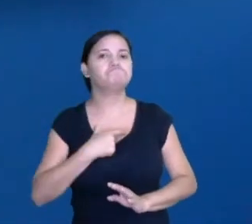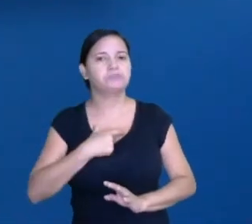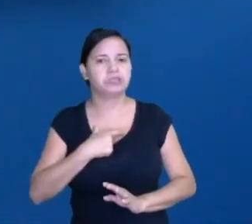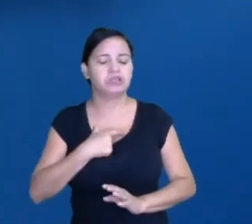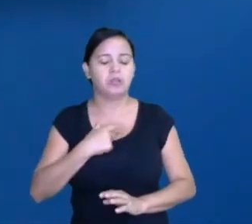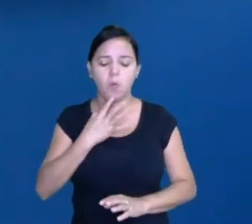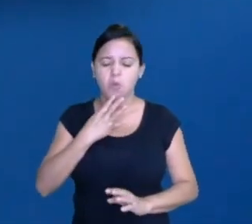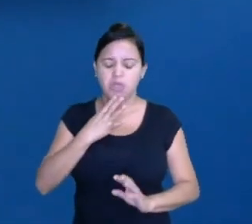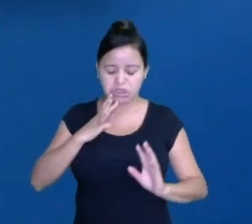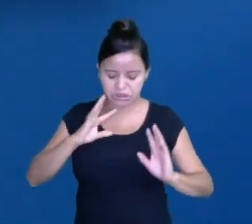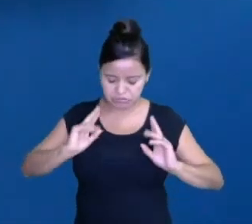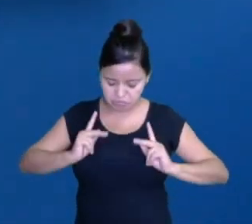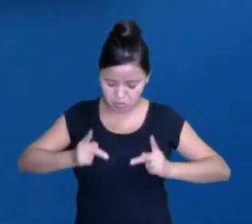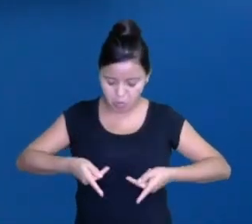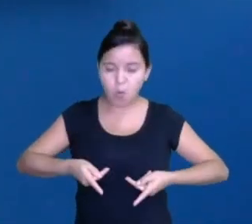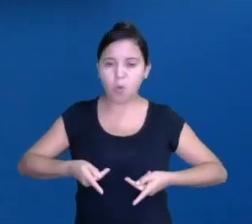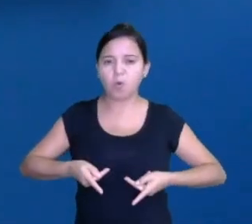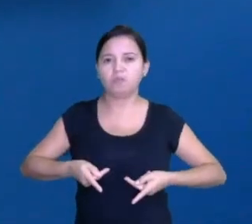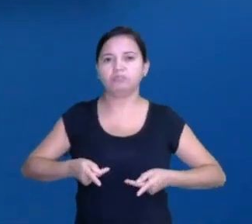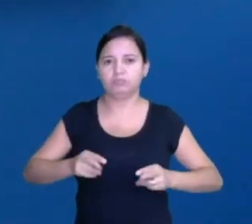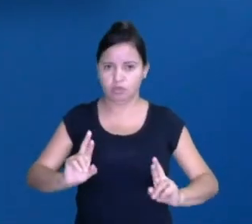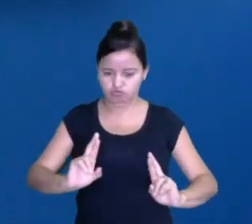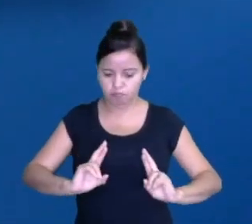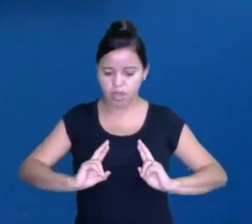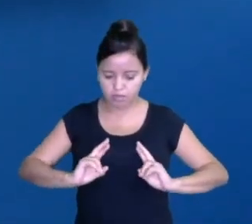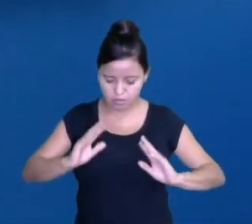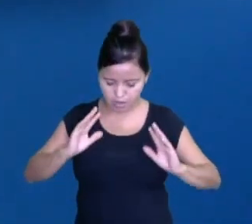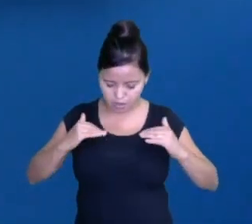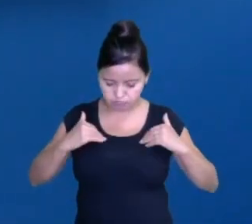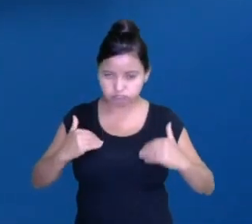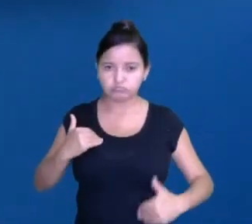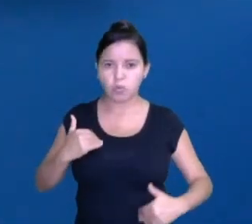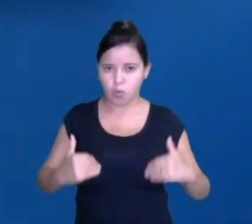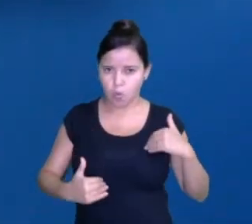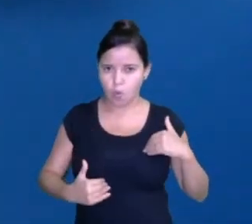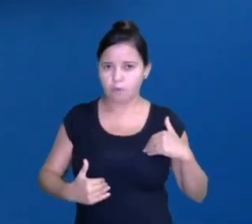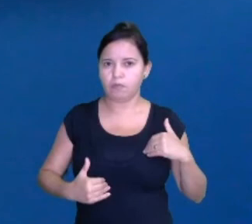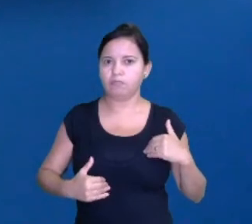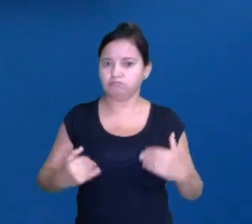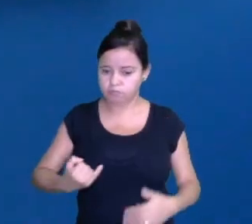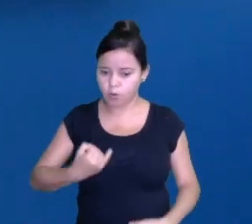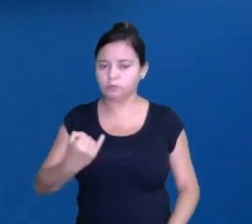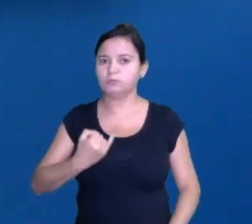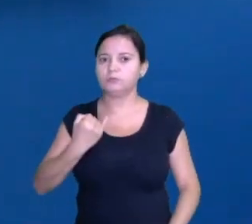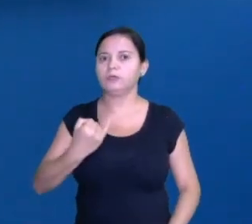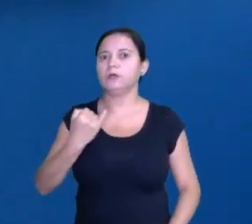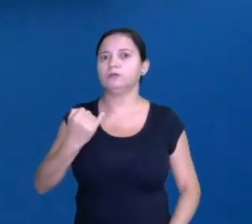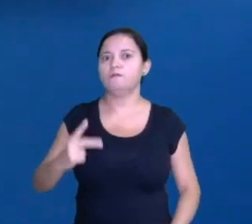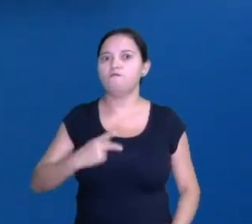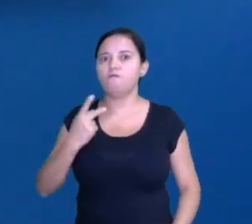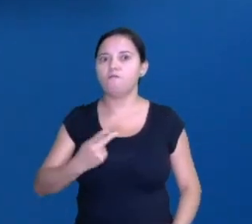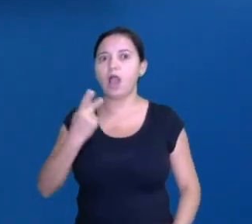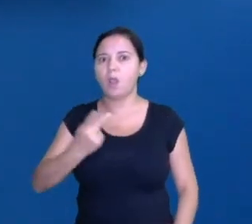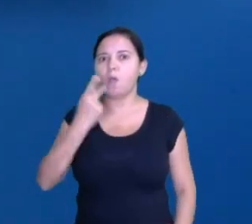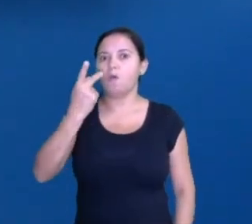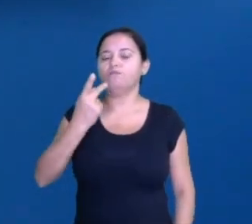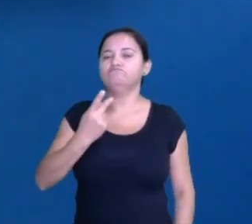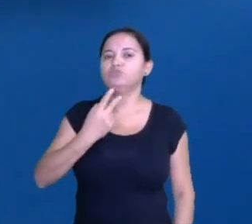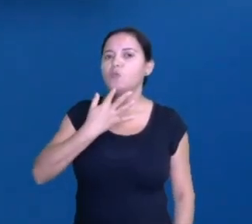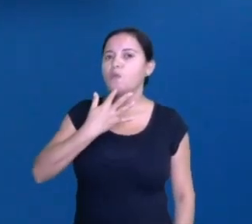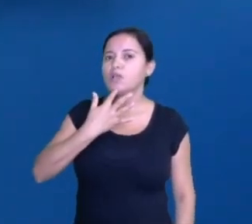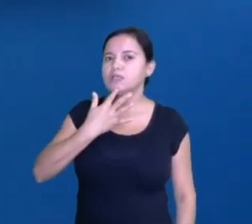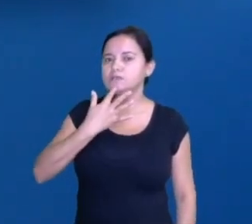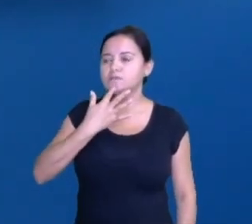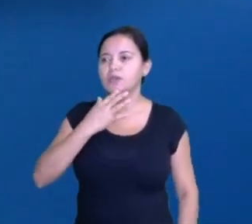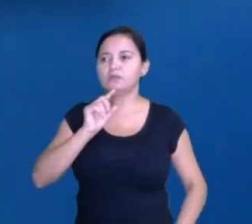o teu corpo, respeitar o teu corpo. E, acima de tudo, valorizar a importância do conhecimento. Conhecimento esse que